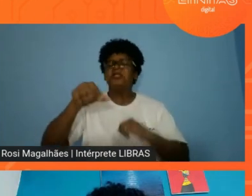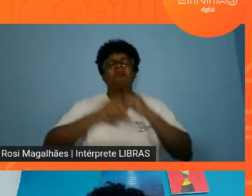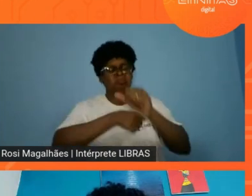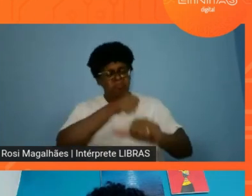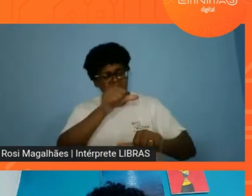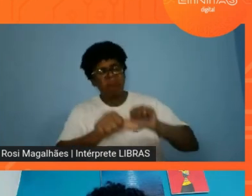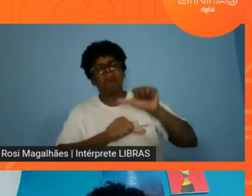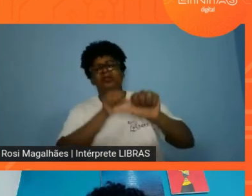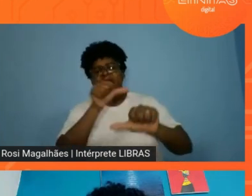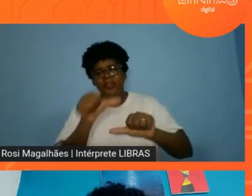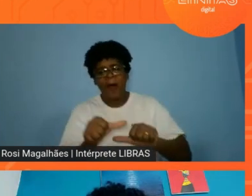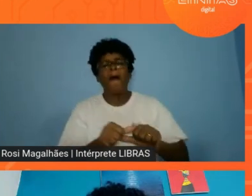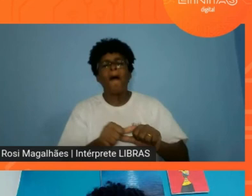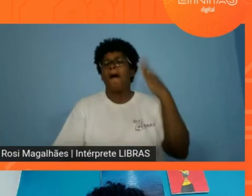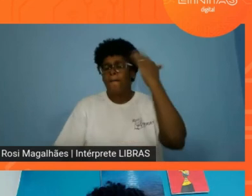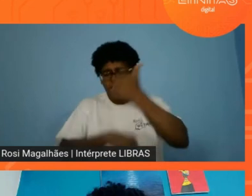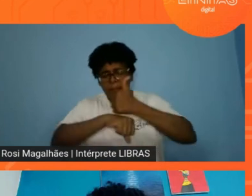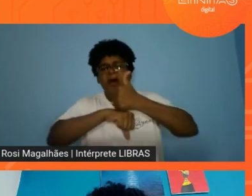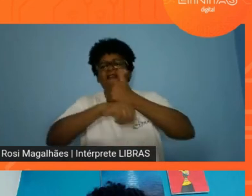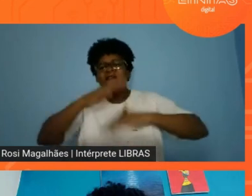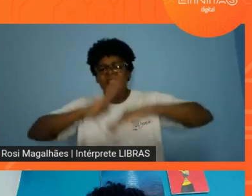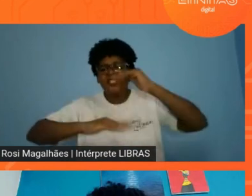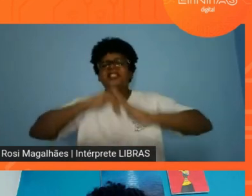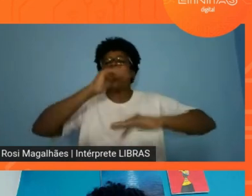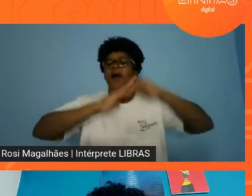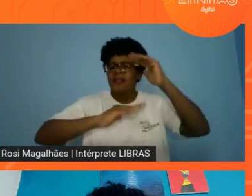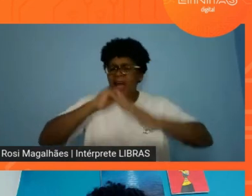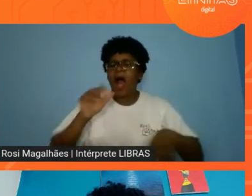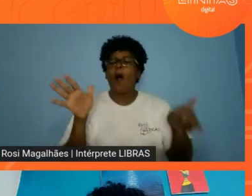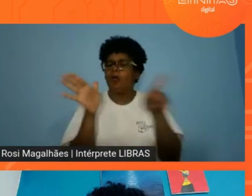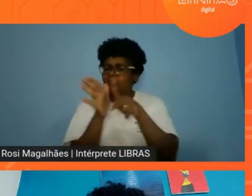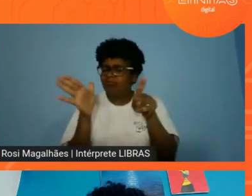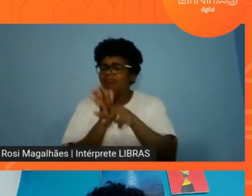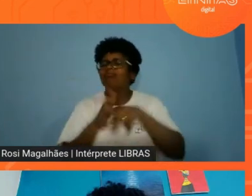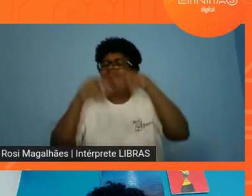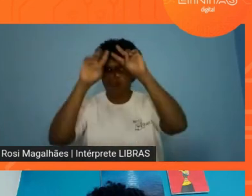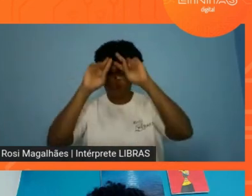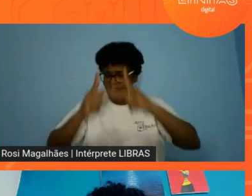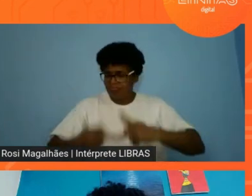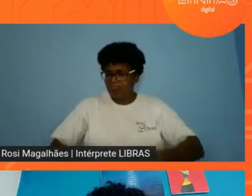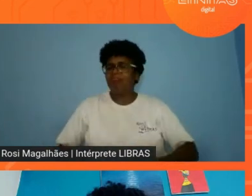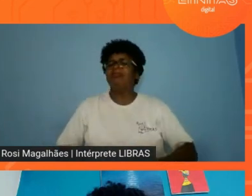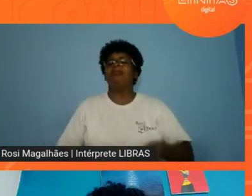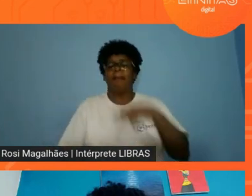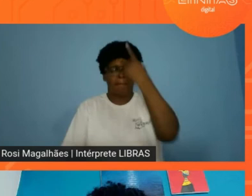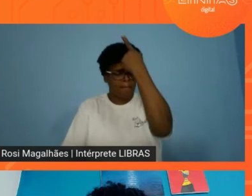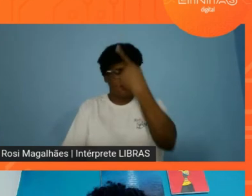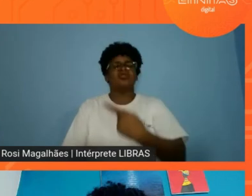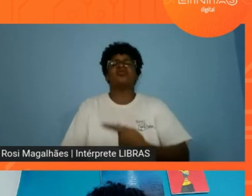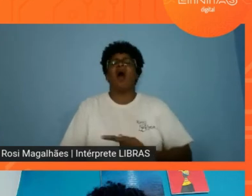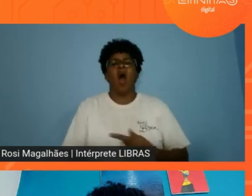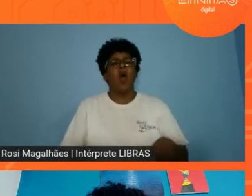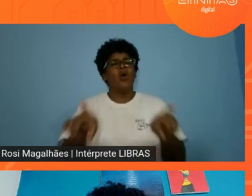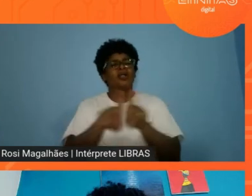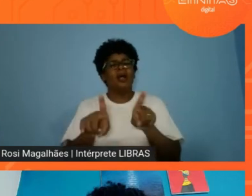de profissional, como pessoal, e eu acho que muito, que 60% dessa virada foi por causa